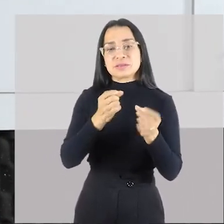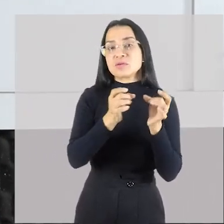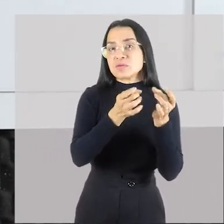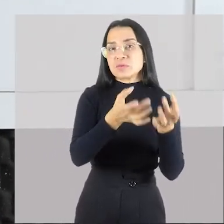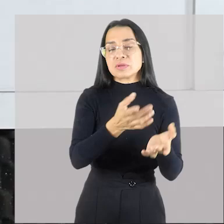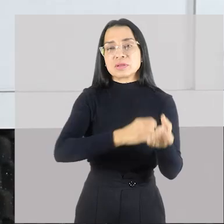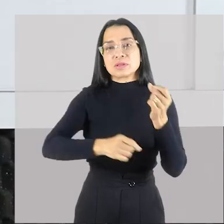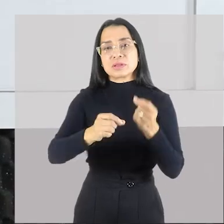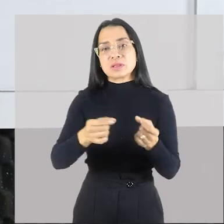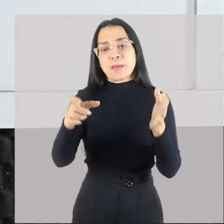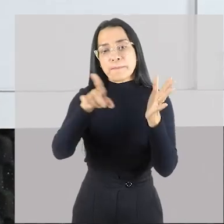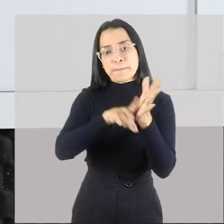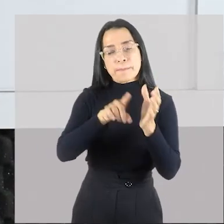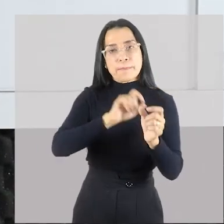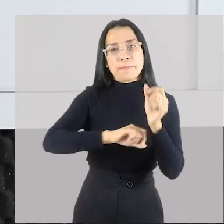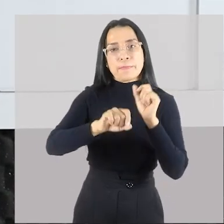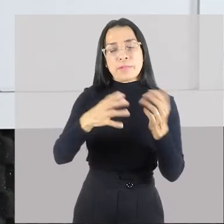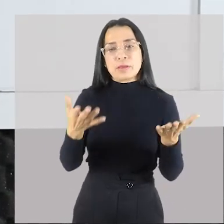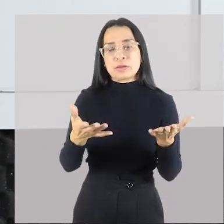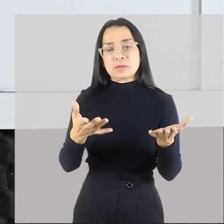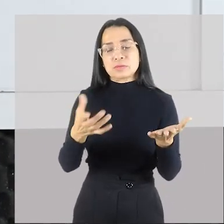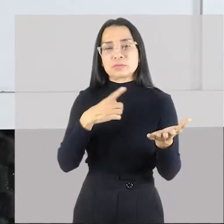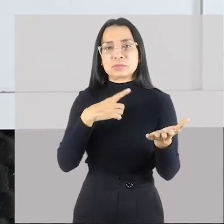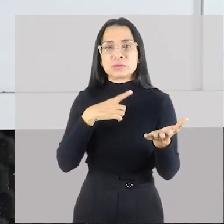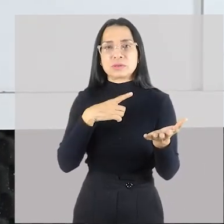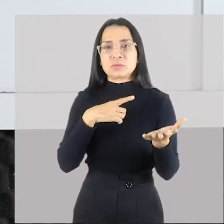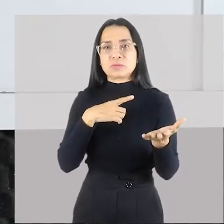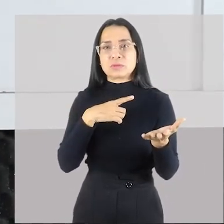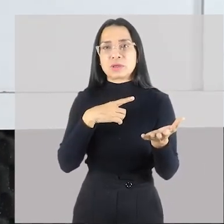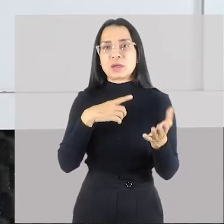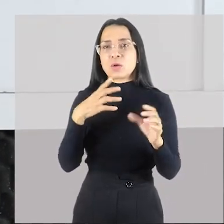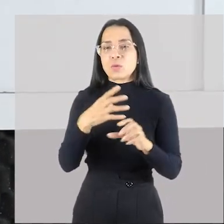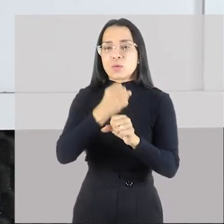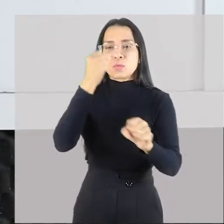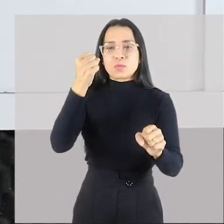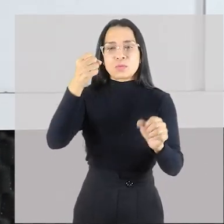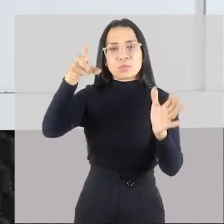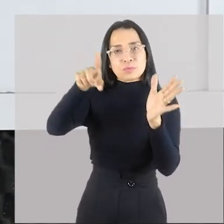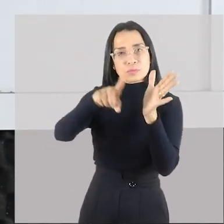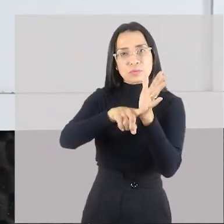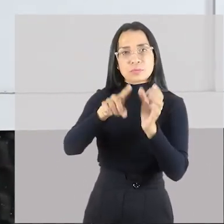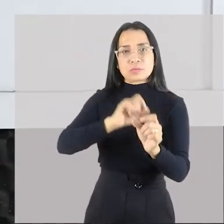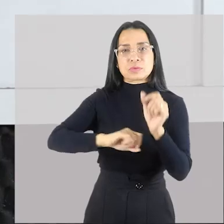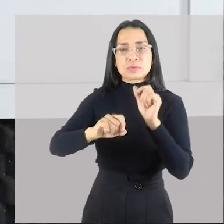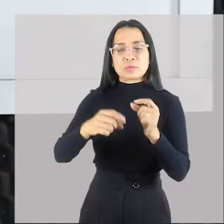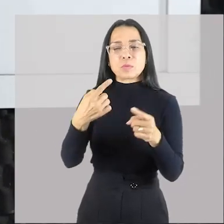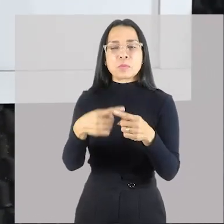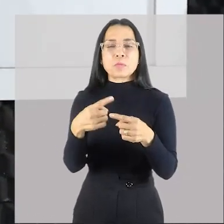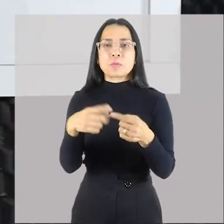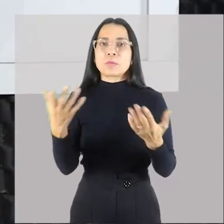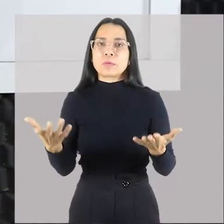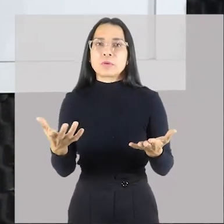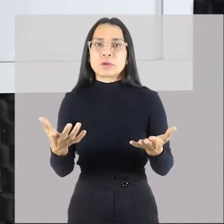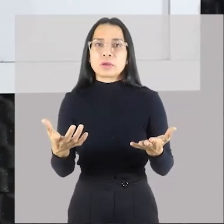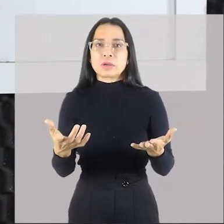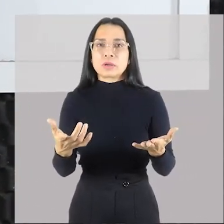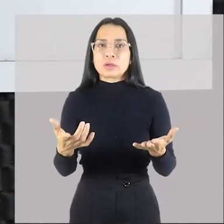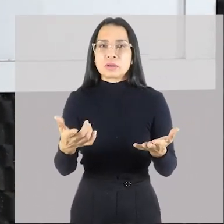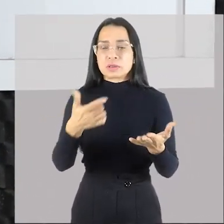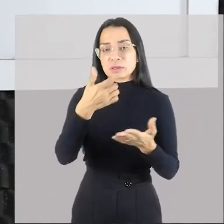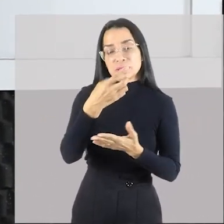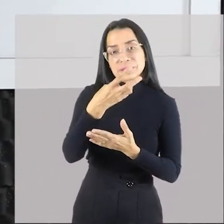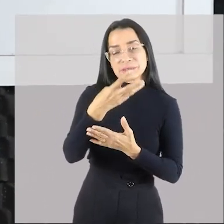um prejuízo. Por exemplo, se ele vender 319, ele já vai ter um lucro negativo. Por quê? Porque 319 fica